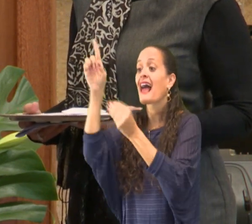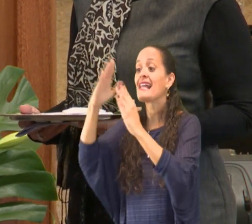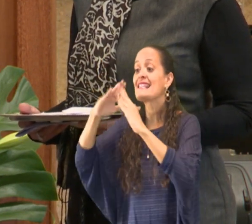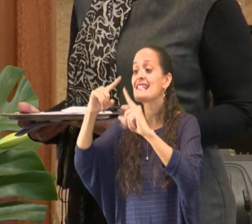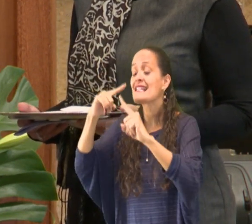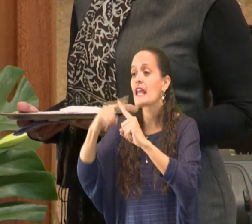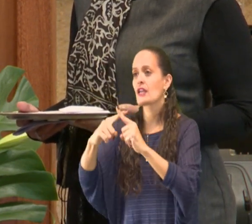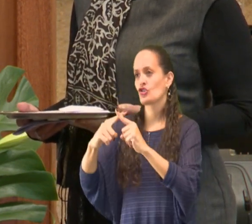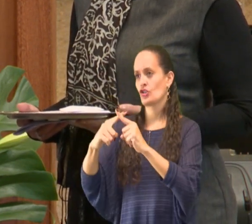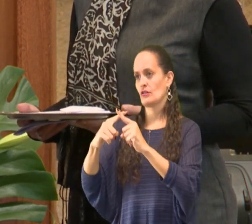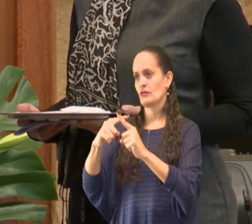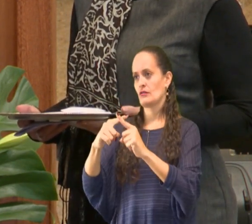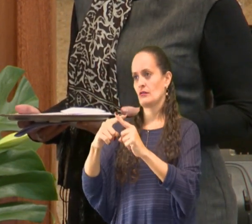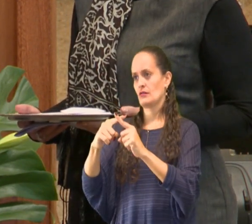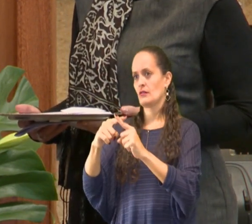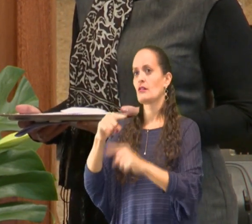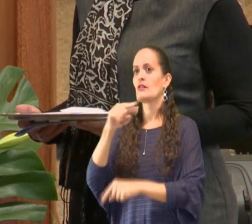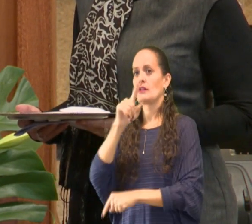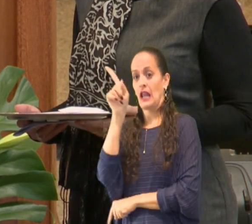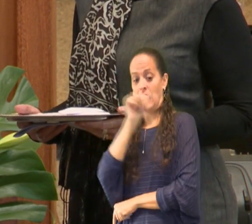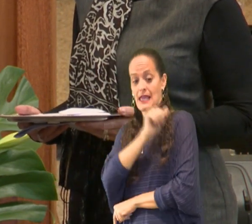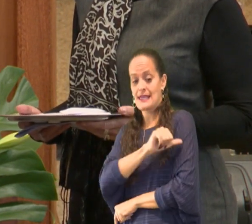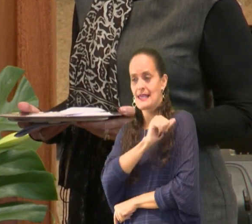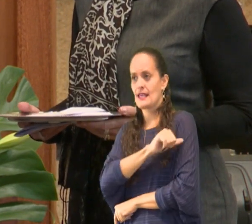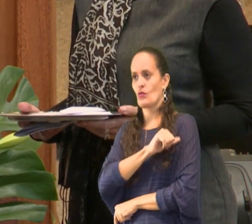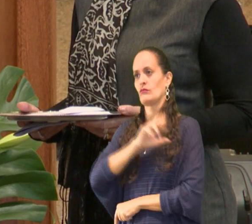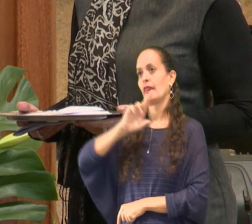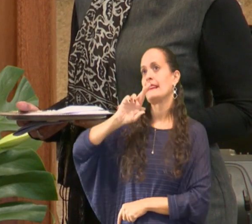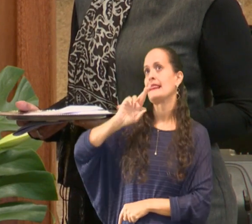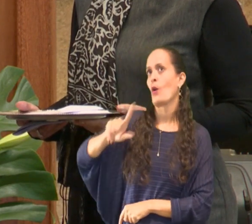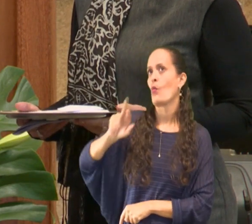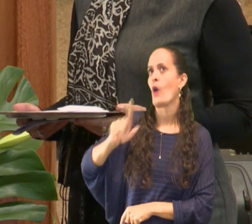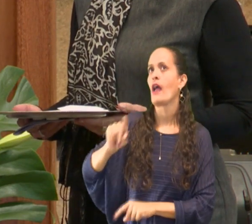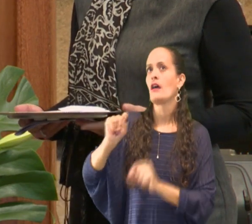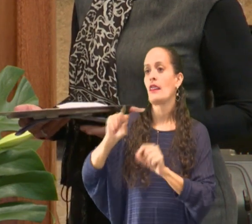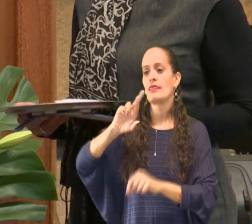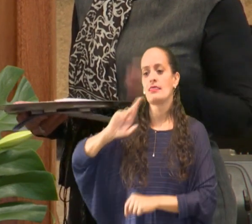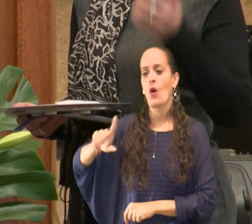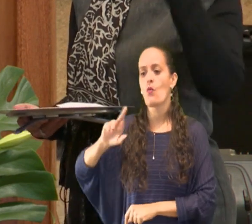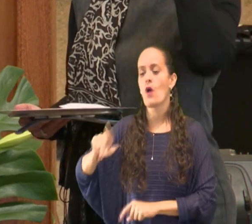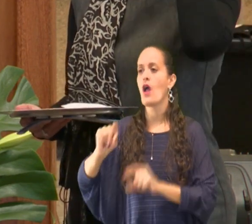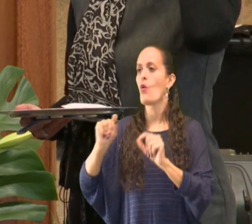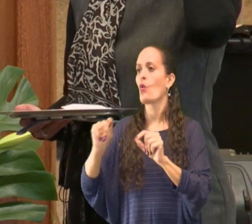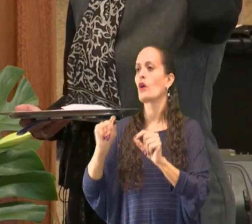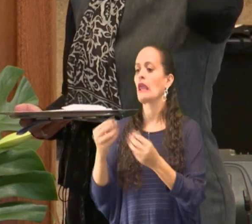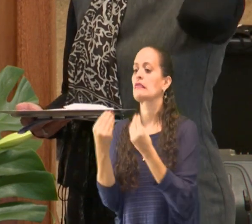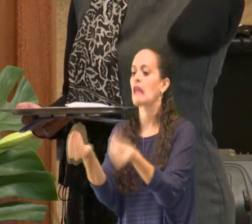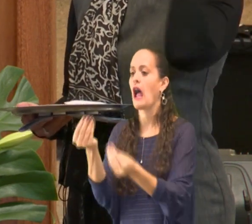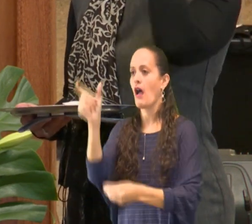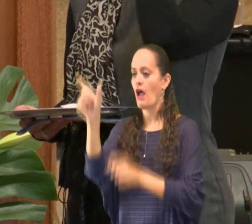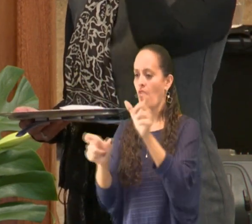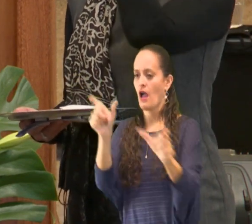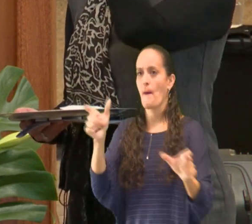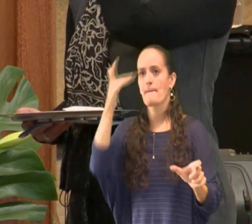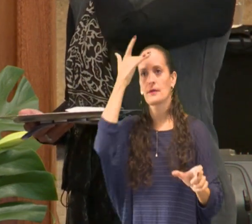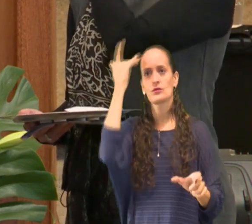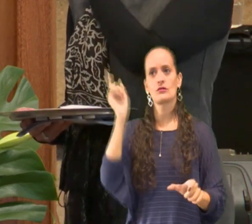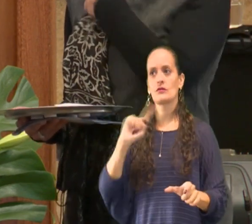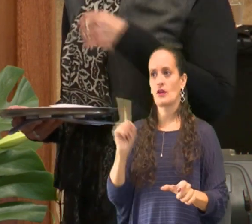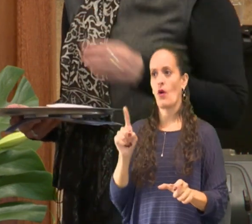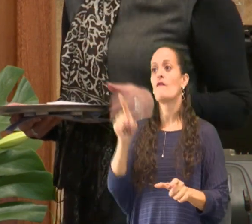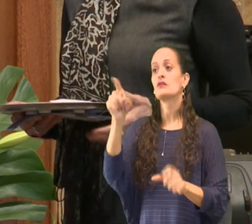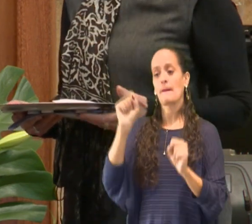em especial. Se você se sentir à vontade para ofertar, você poderá fazer uma oferta à Igreja